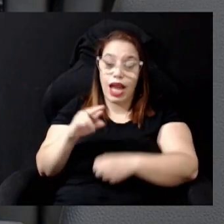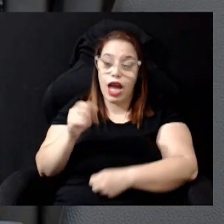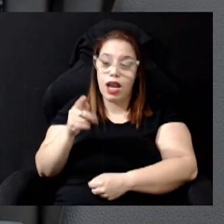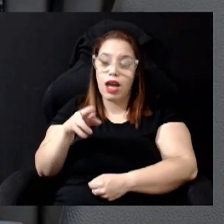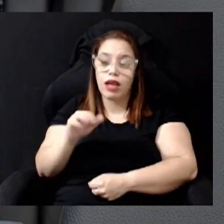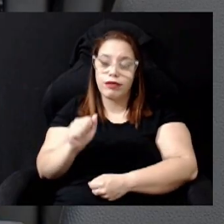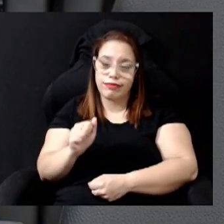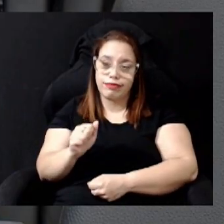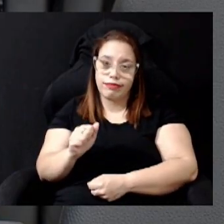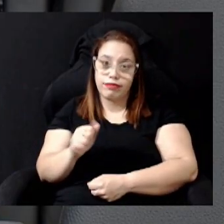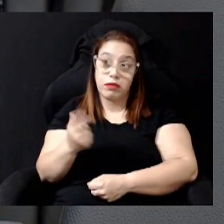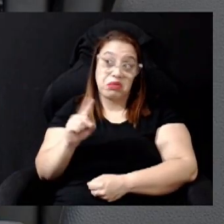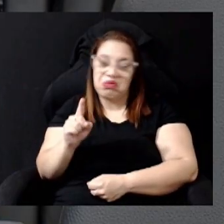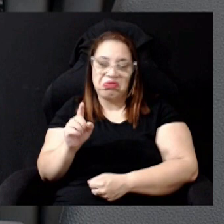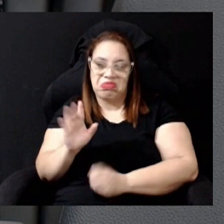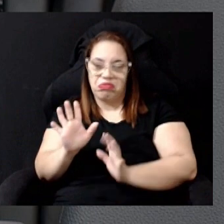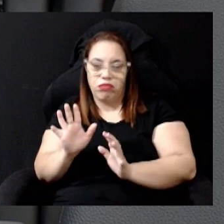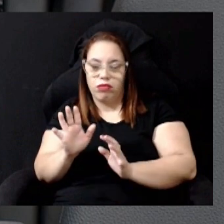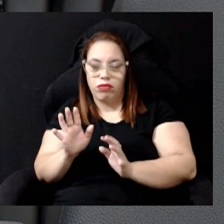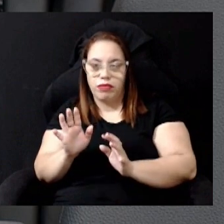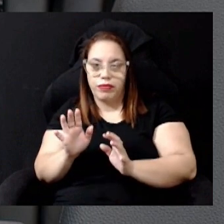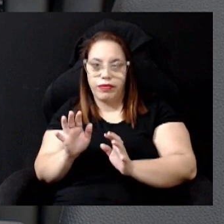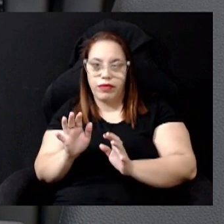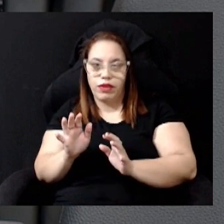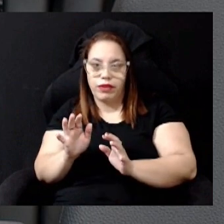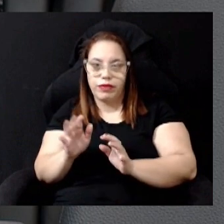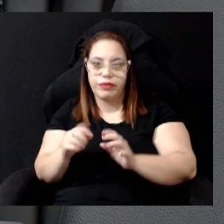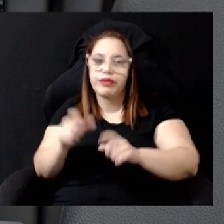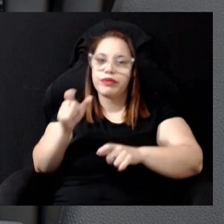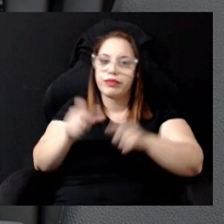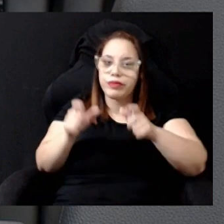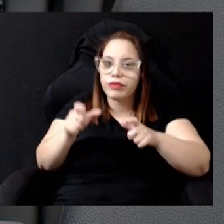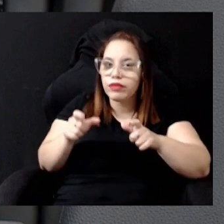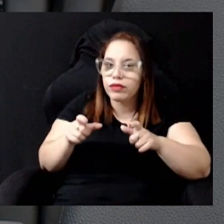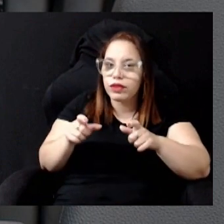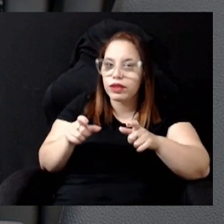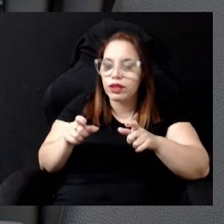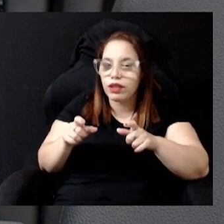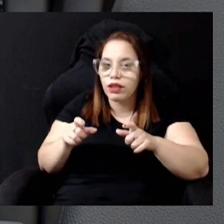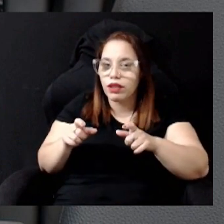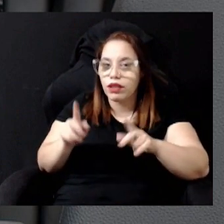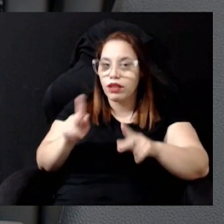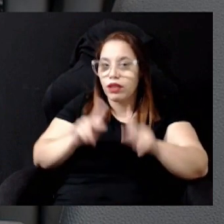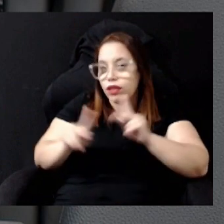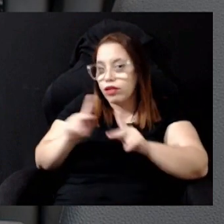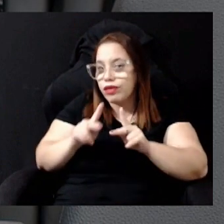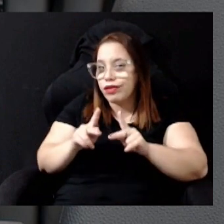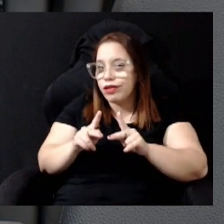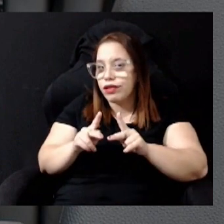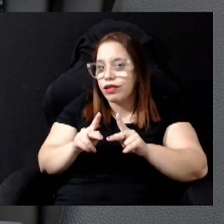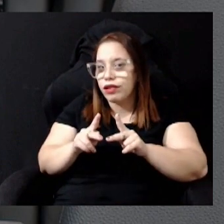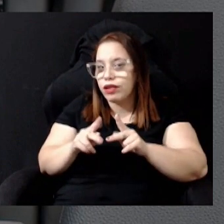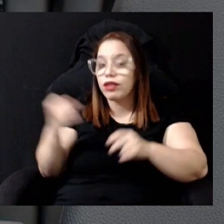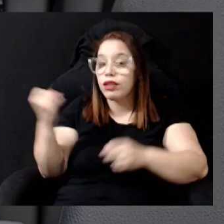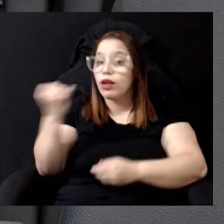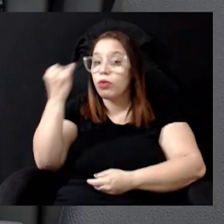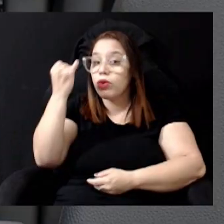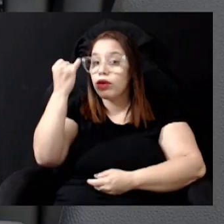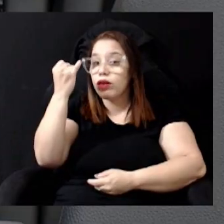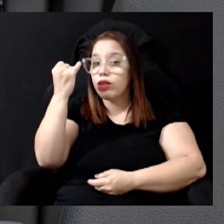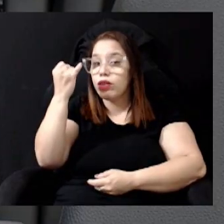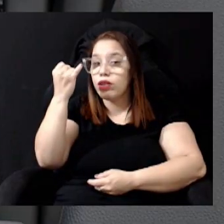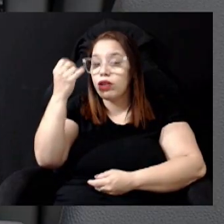raro assim. E a gente tem muitas pessoas no município que são acometidas. E, olha, Carla, é importante que as pessoas se